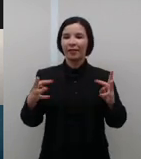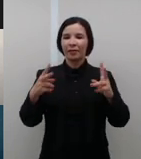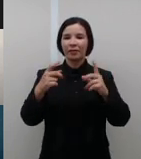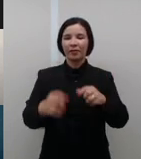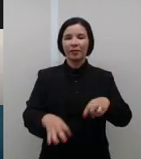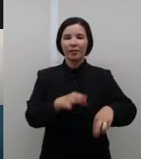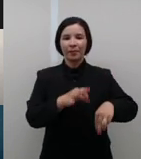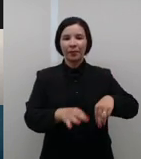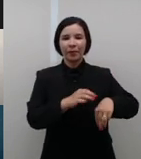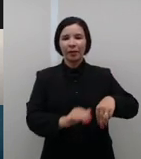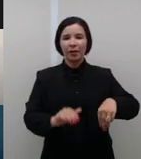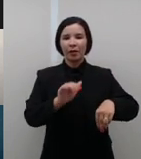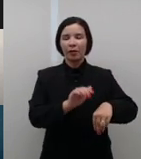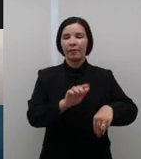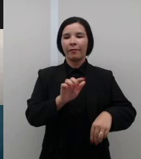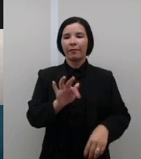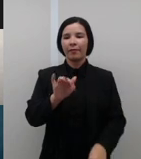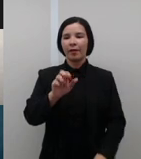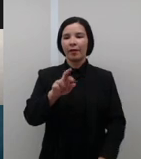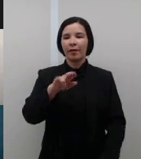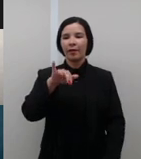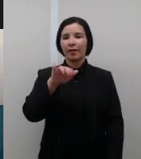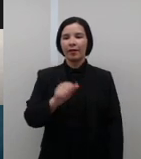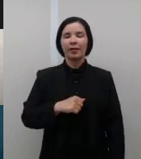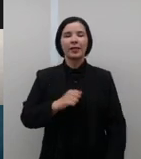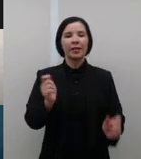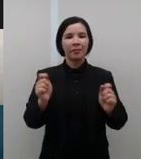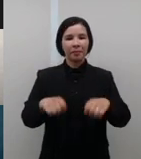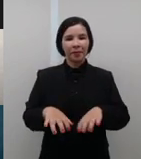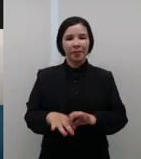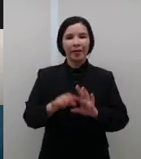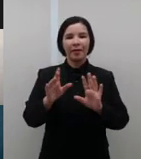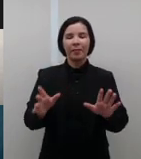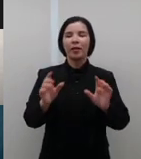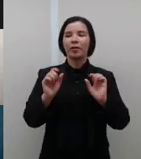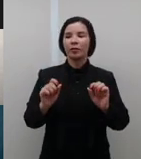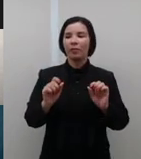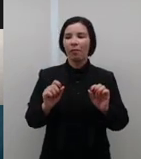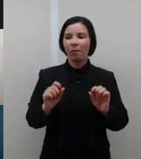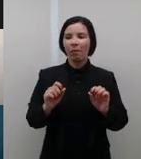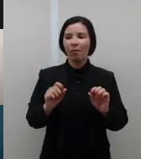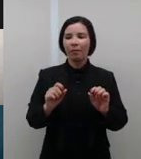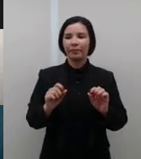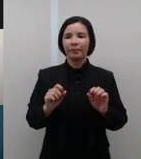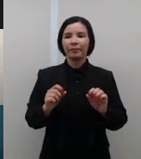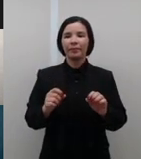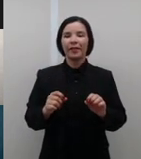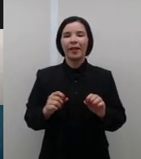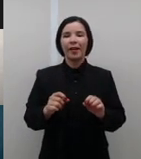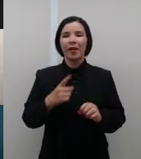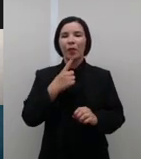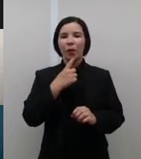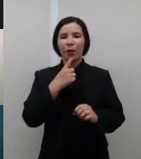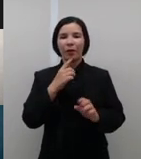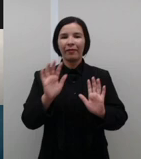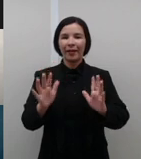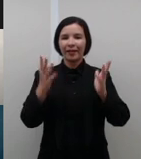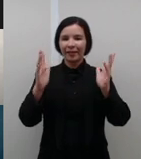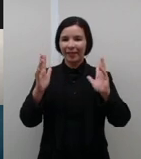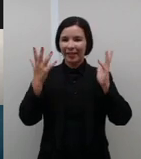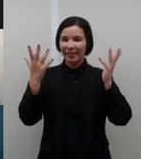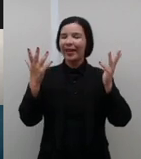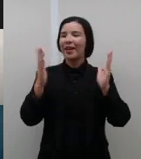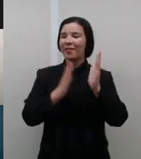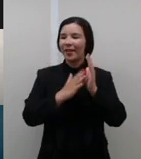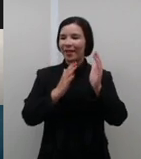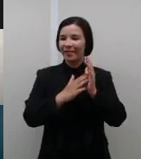de Faria, aliás, se me permite, presidente, citar a efeméride de aniversário de ambos durante o mês de julho, eles nem parecem que ficaram mais